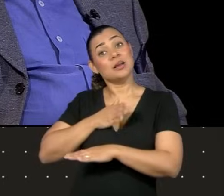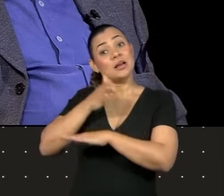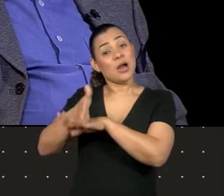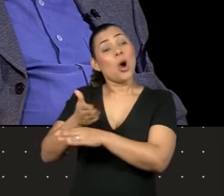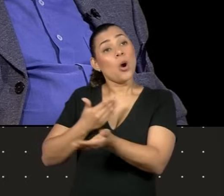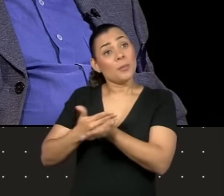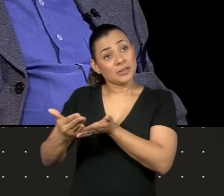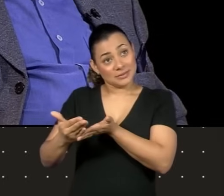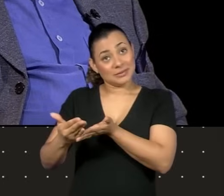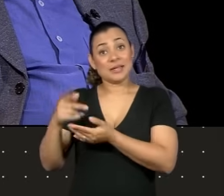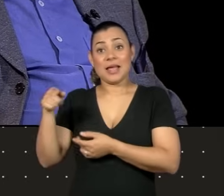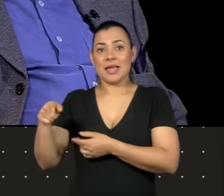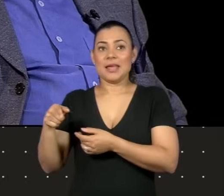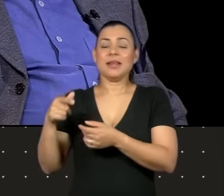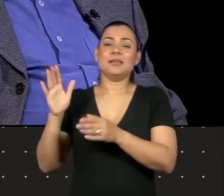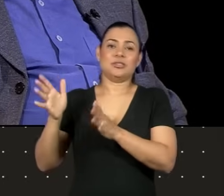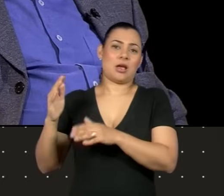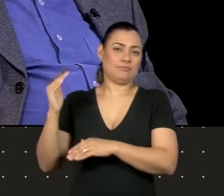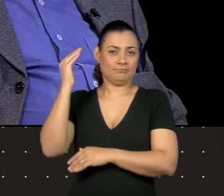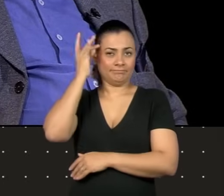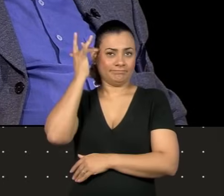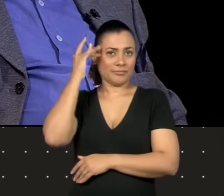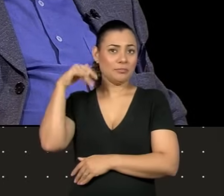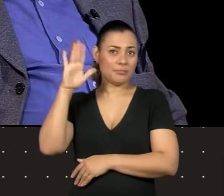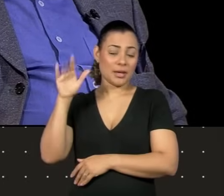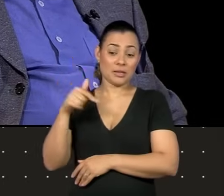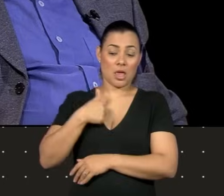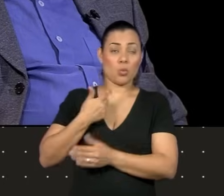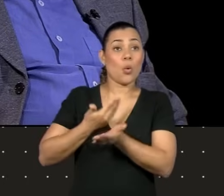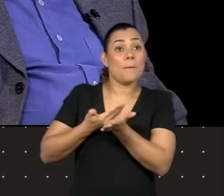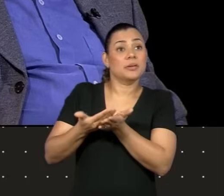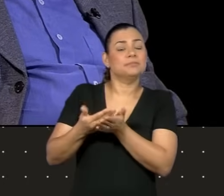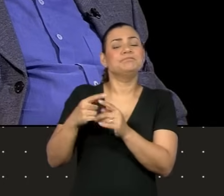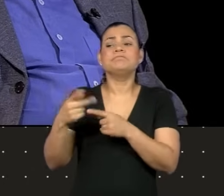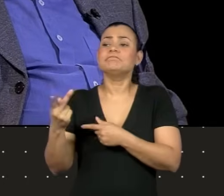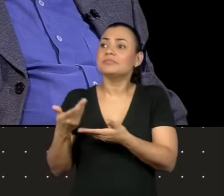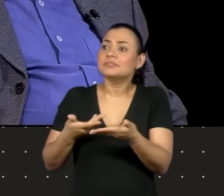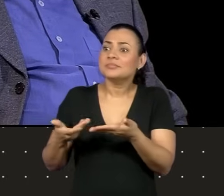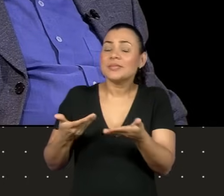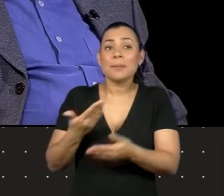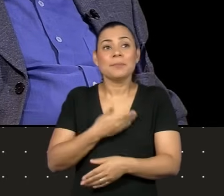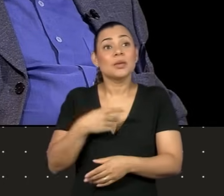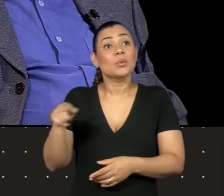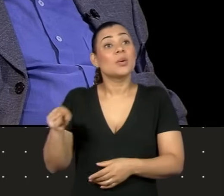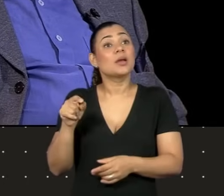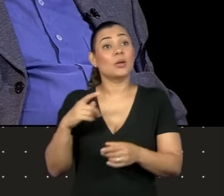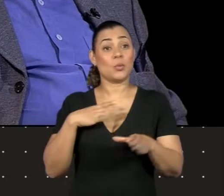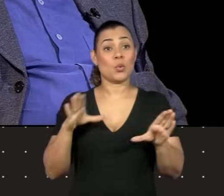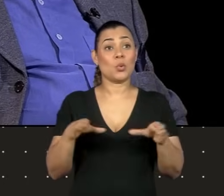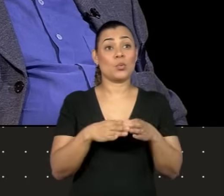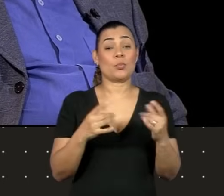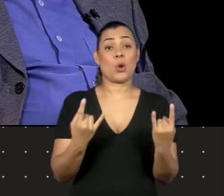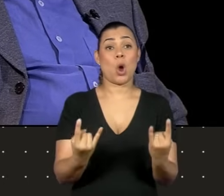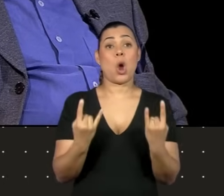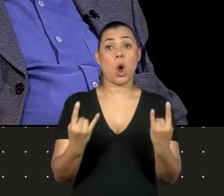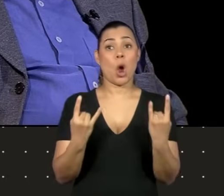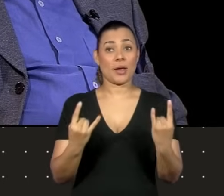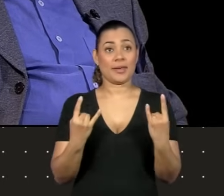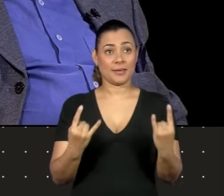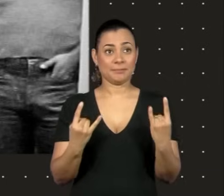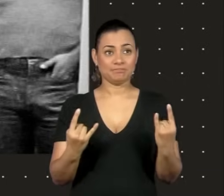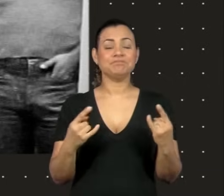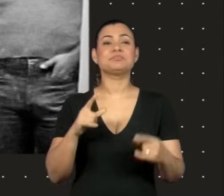dele. Daí a gente começou a ficar amigo. E ele foi empresário da minha banda de rock, que era o Lee